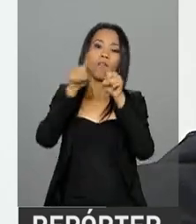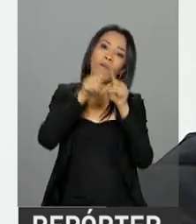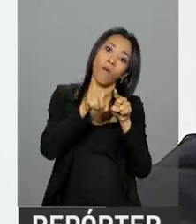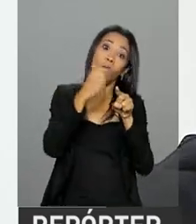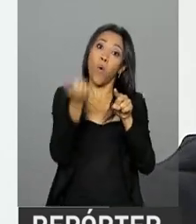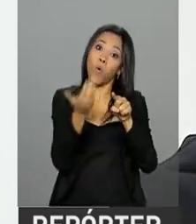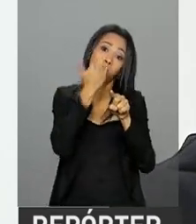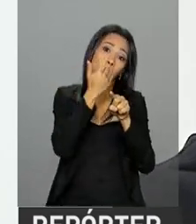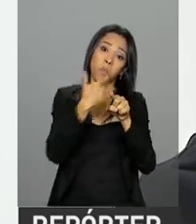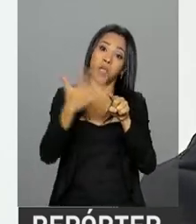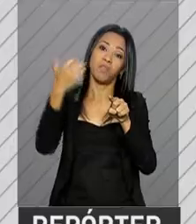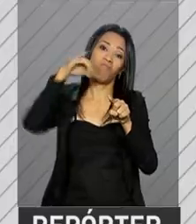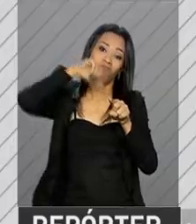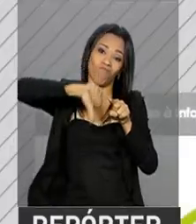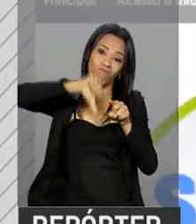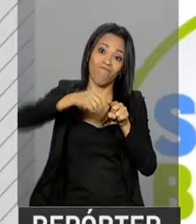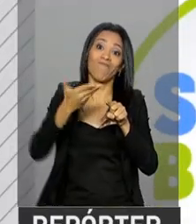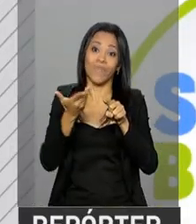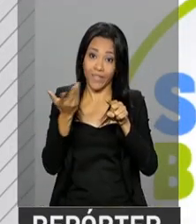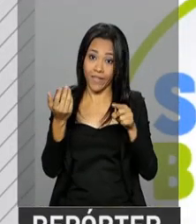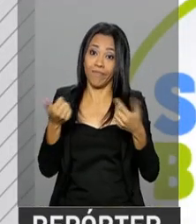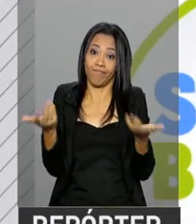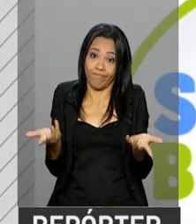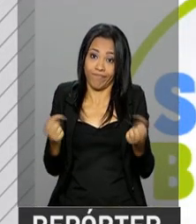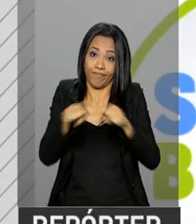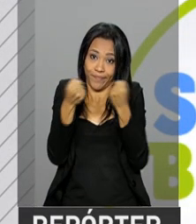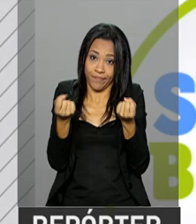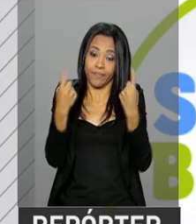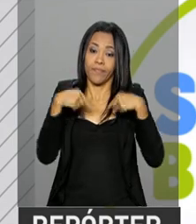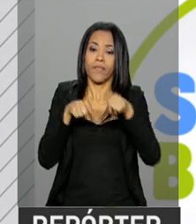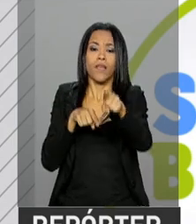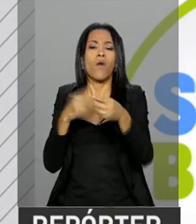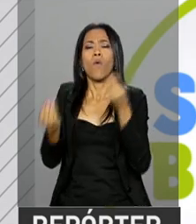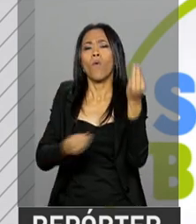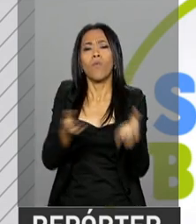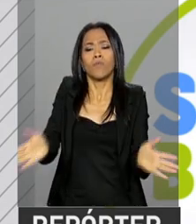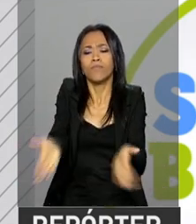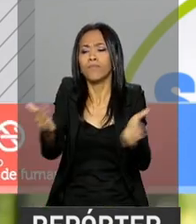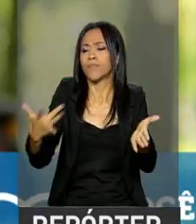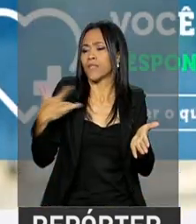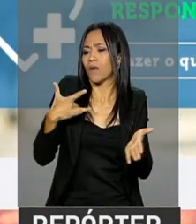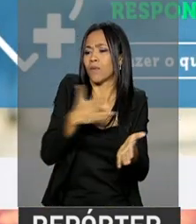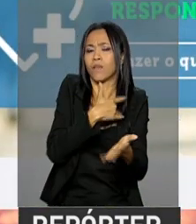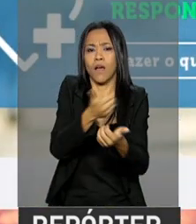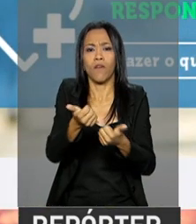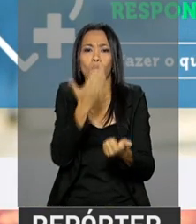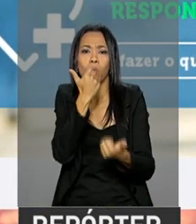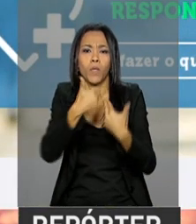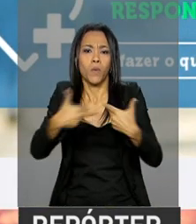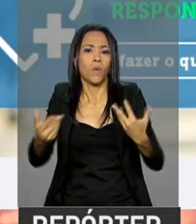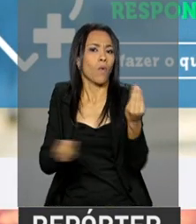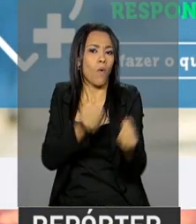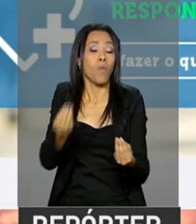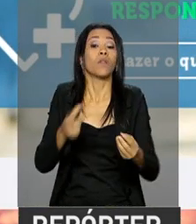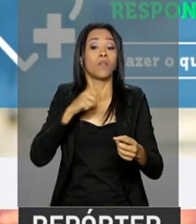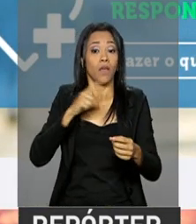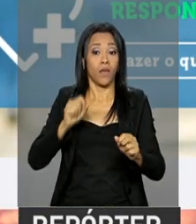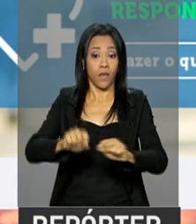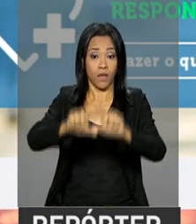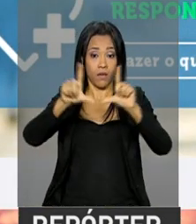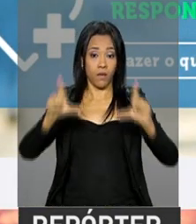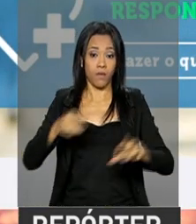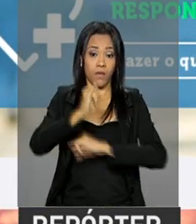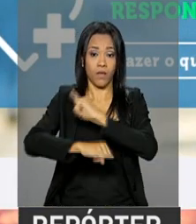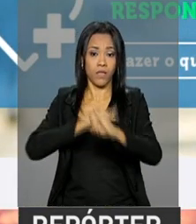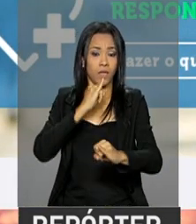estou comendo direito. Para auxiliar a população a ter hábitos saudáveis, o Ministério da Saúde também lançou uma plataforma na